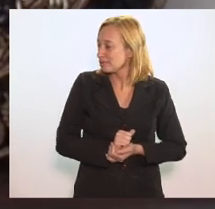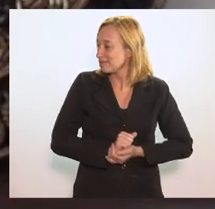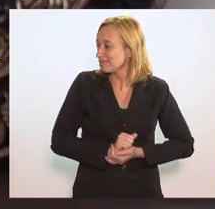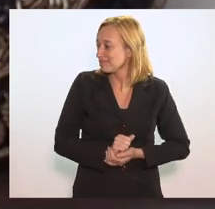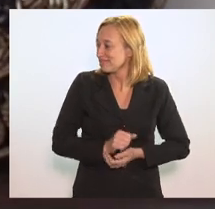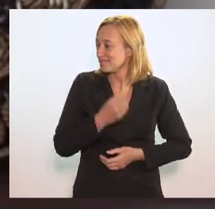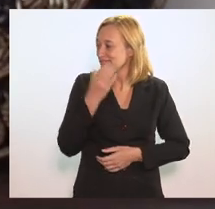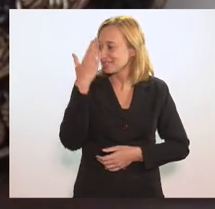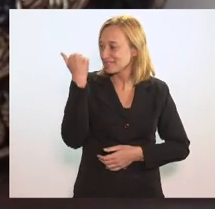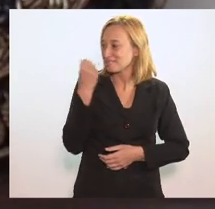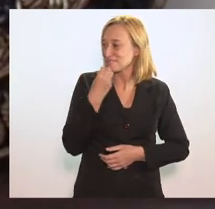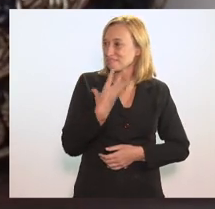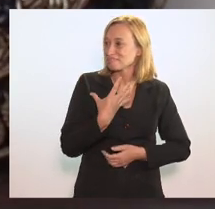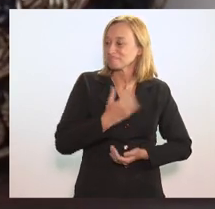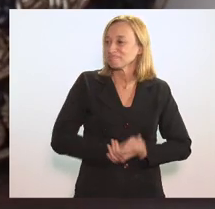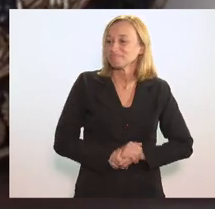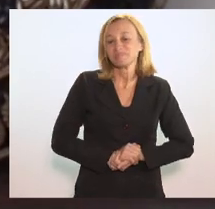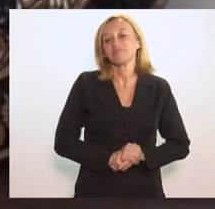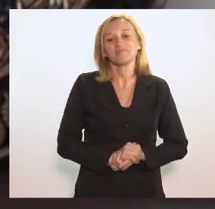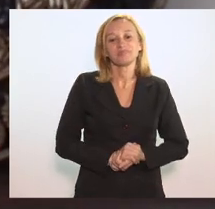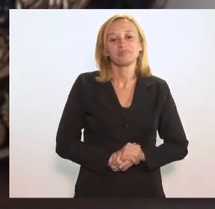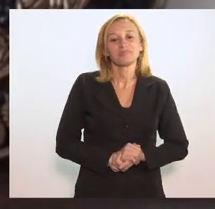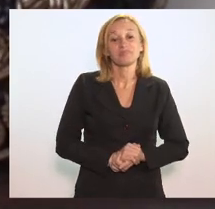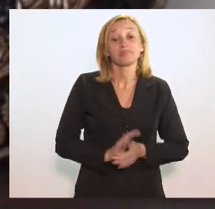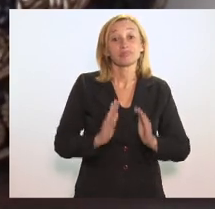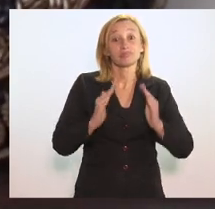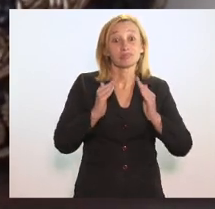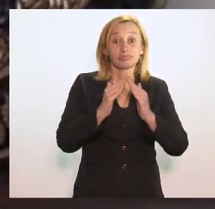bem enfático, é que a casa